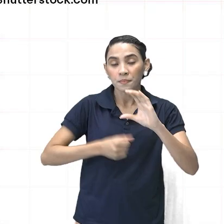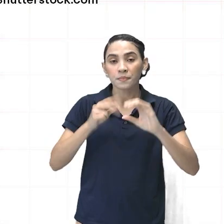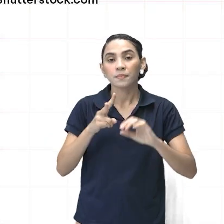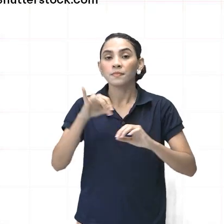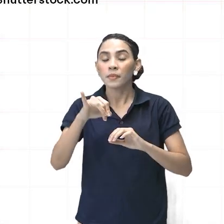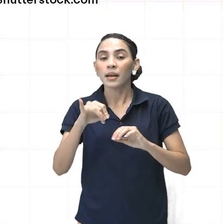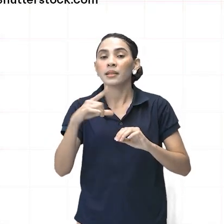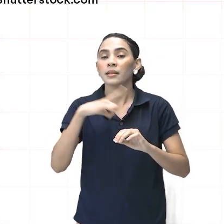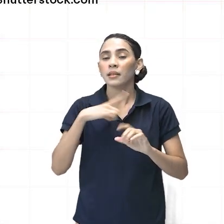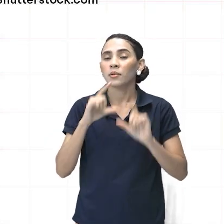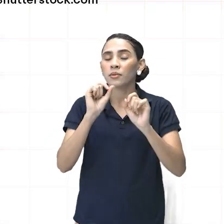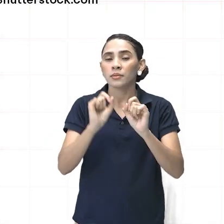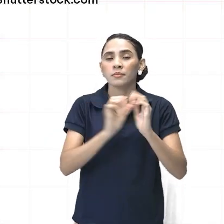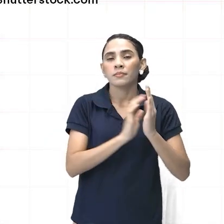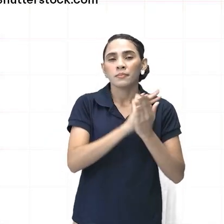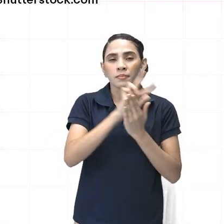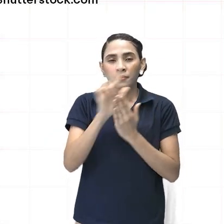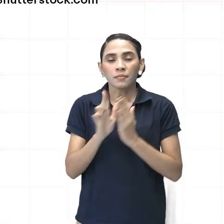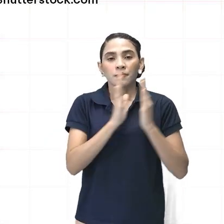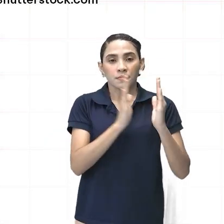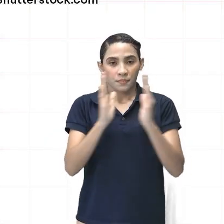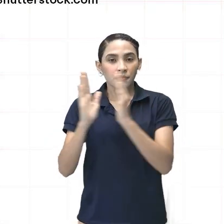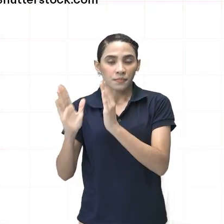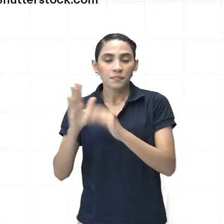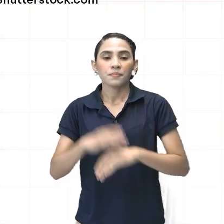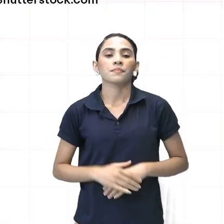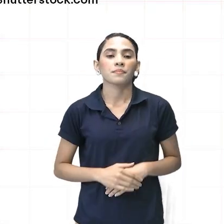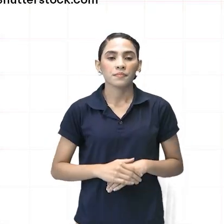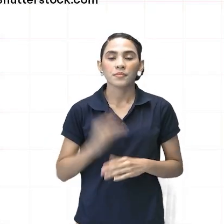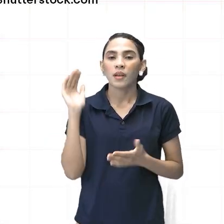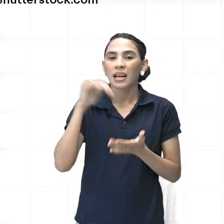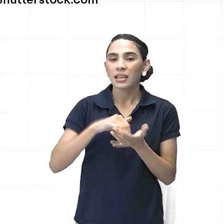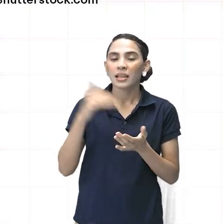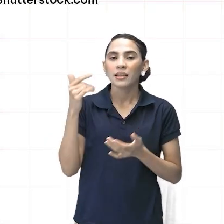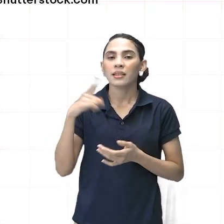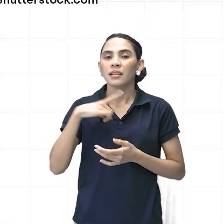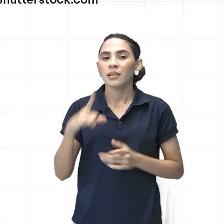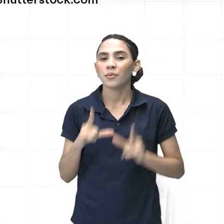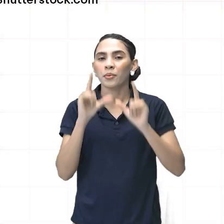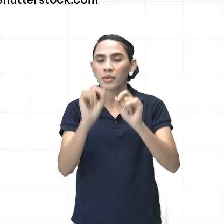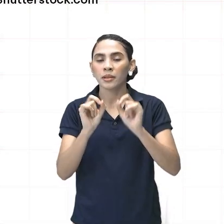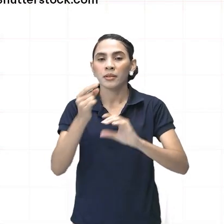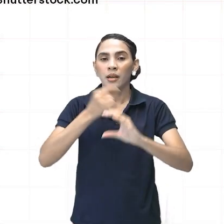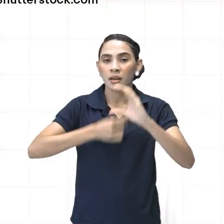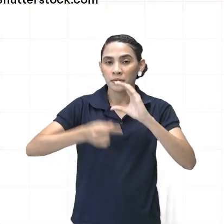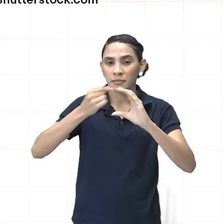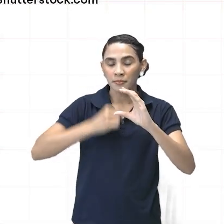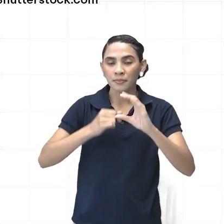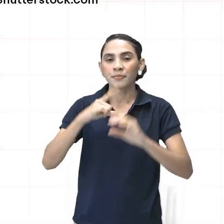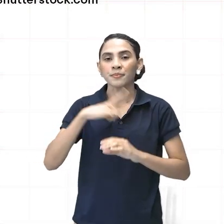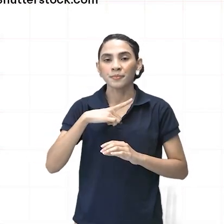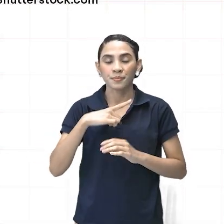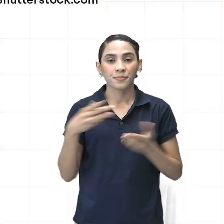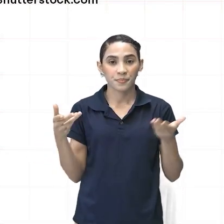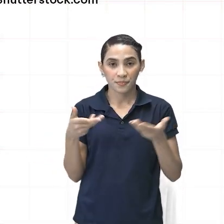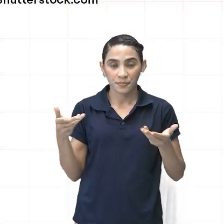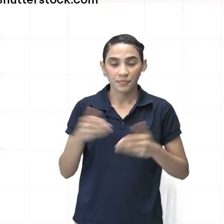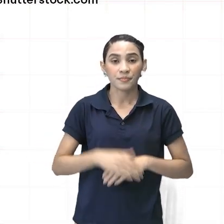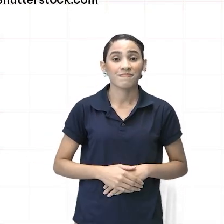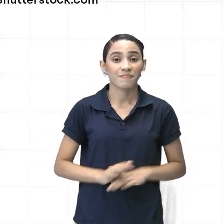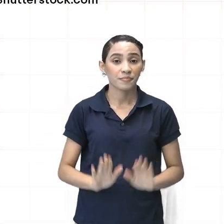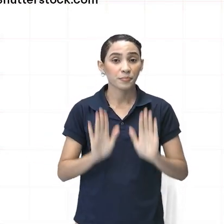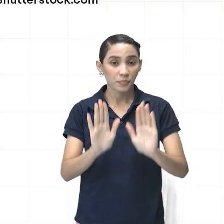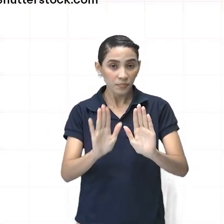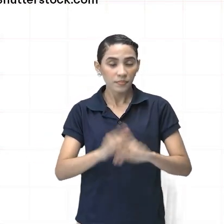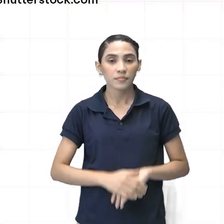vai passar aí por também diversas fases, né? Até termos aí o capitalismo que a gente tem atualmente.